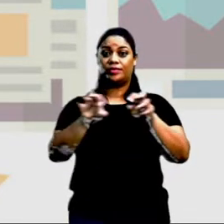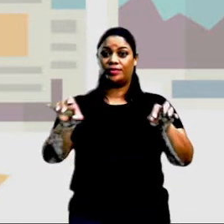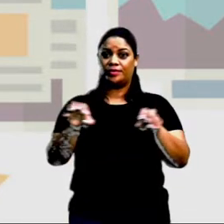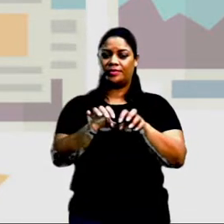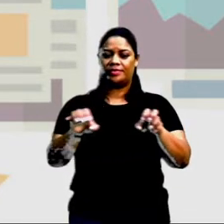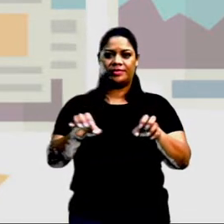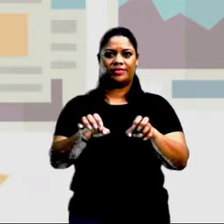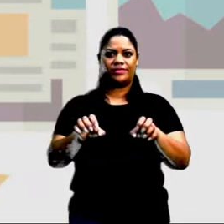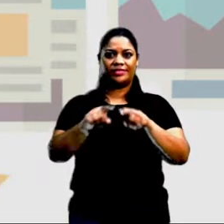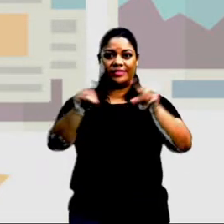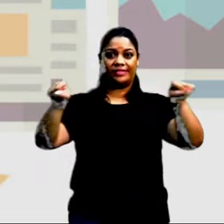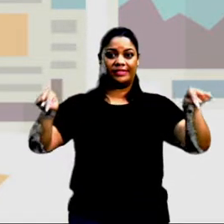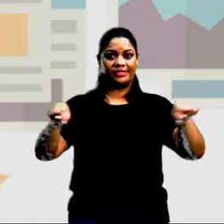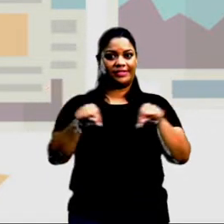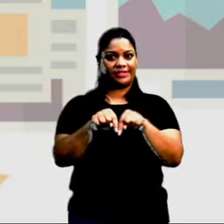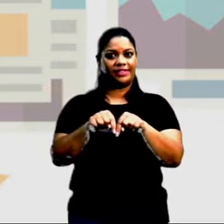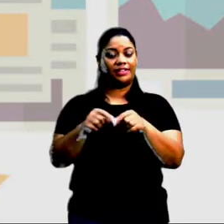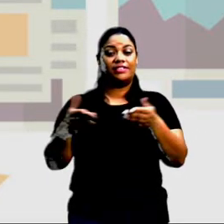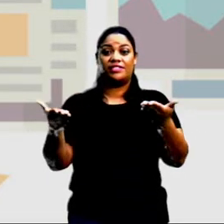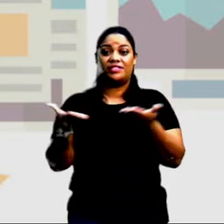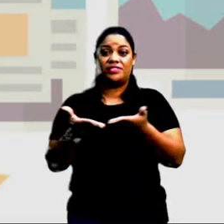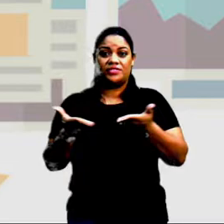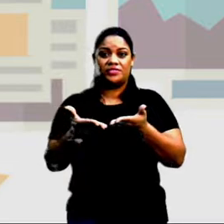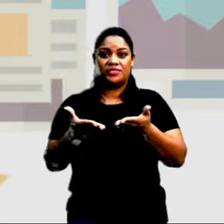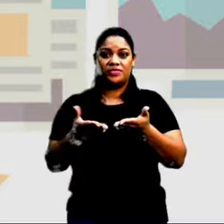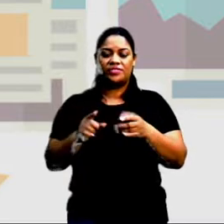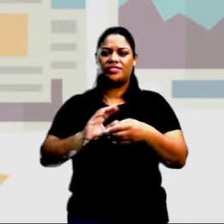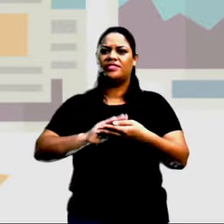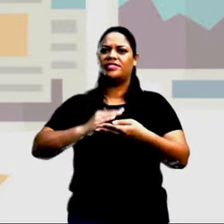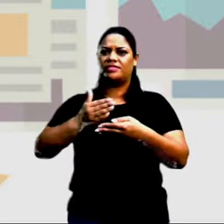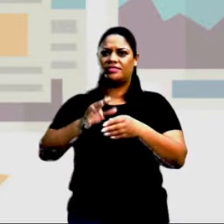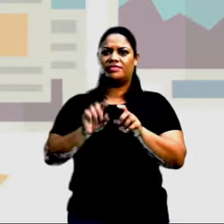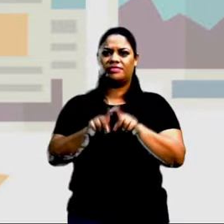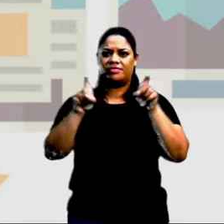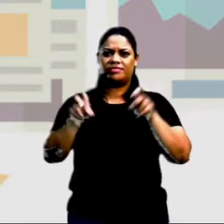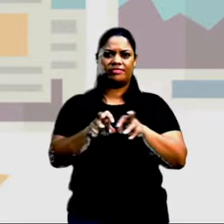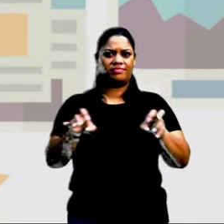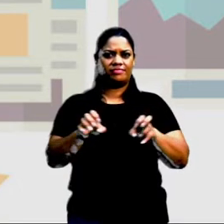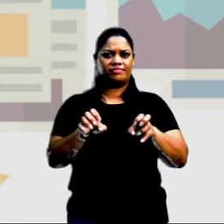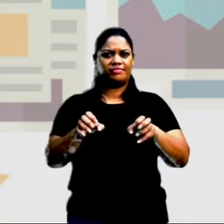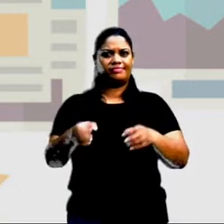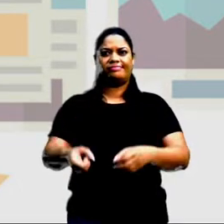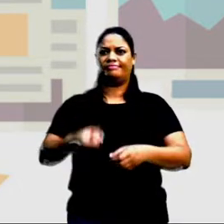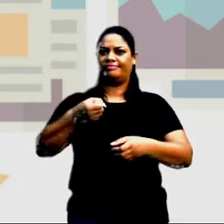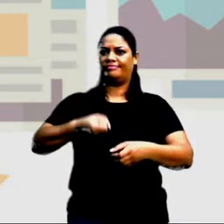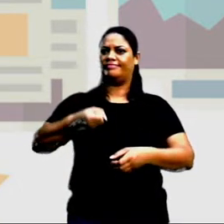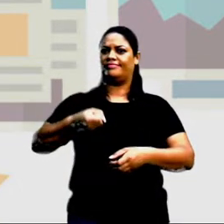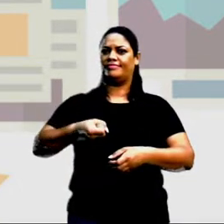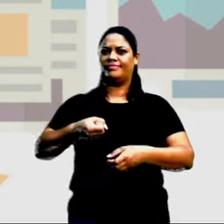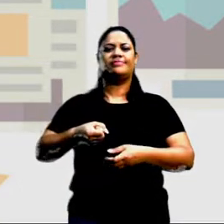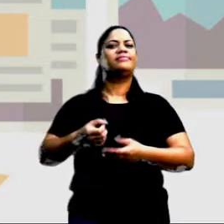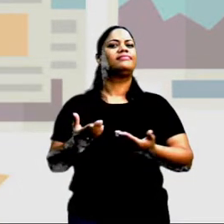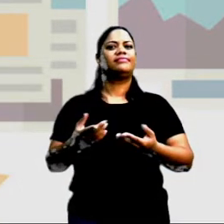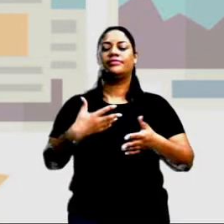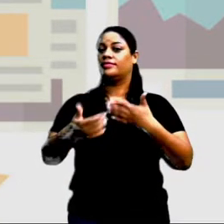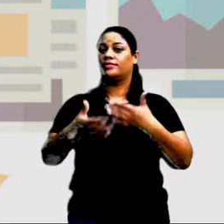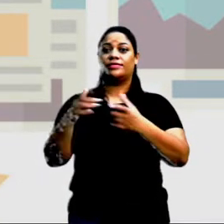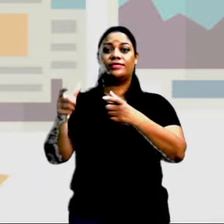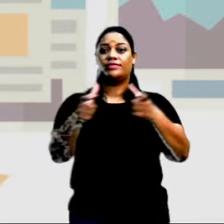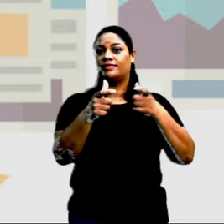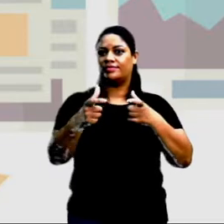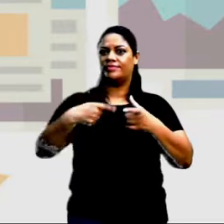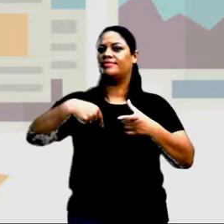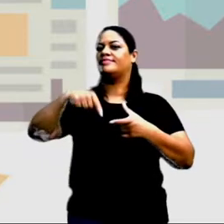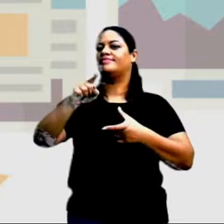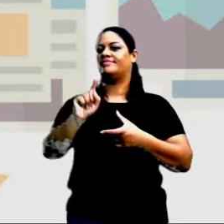ser tamanho de uma sala. E hoje você pega um computador, carrega, né, na palma da mão, carrega com a sua mão. Então,